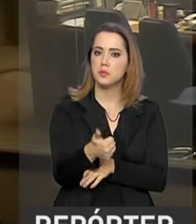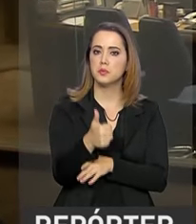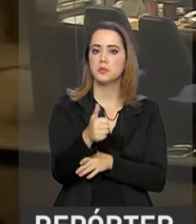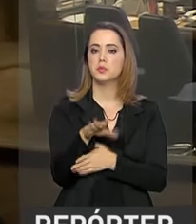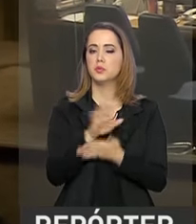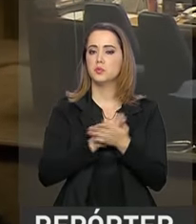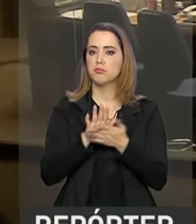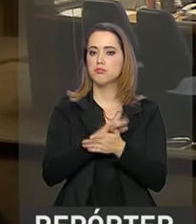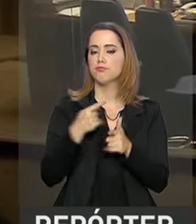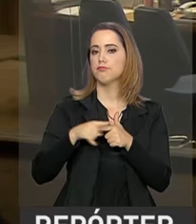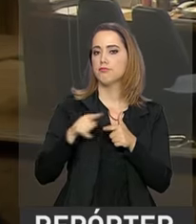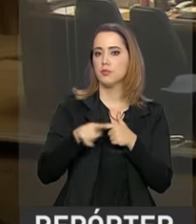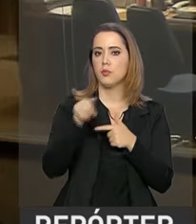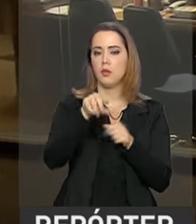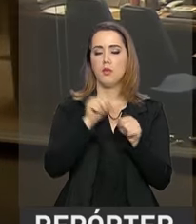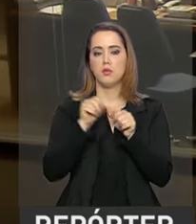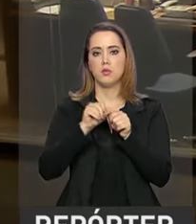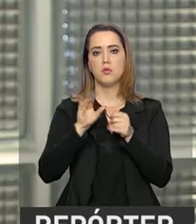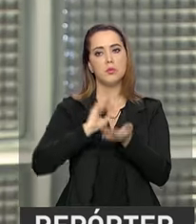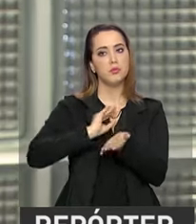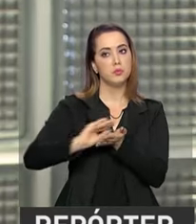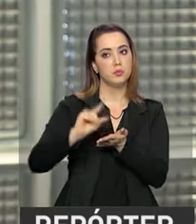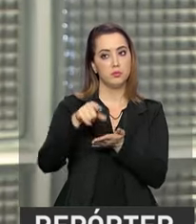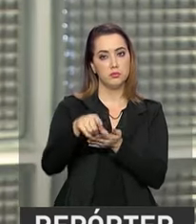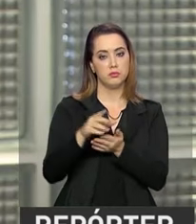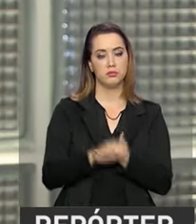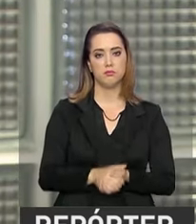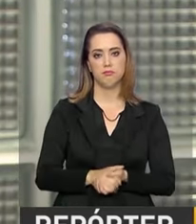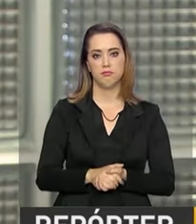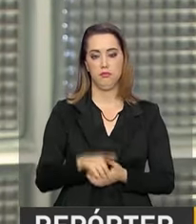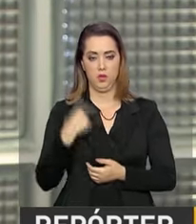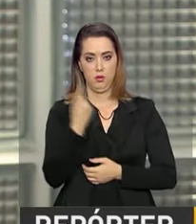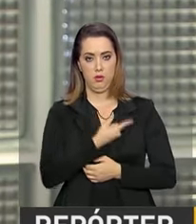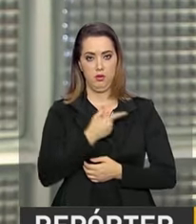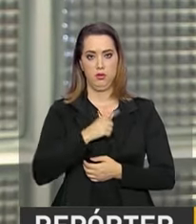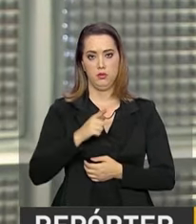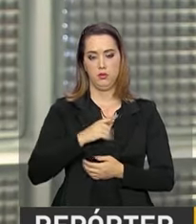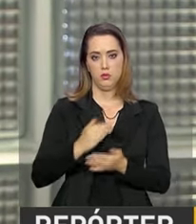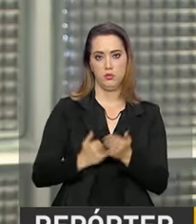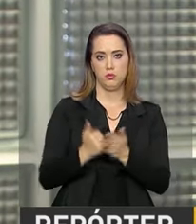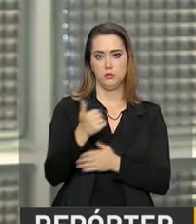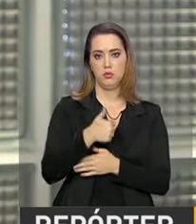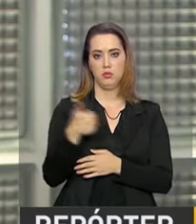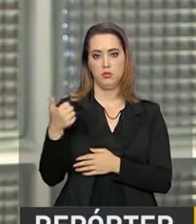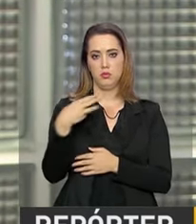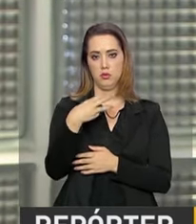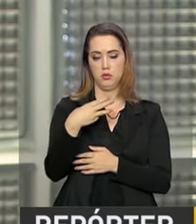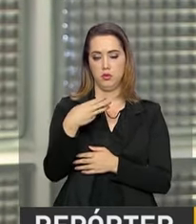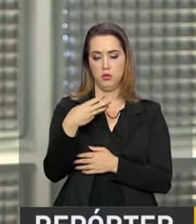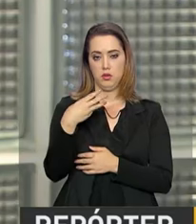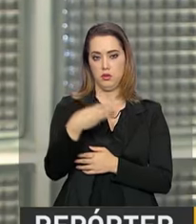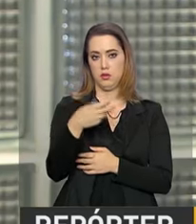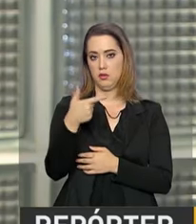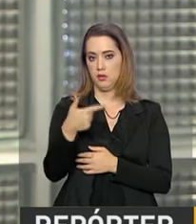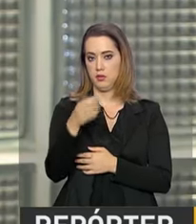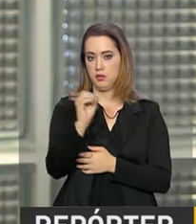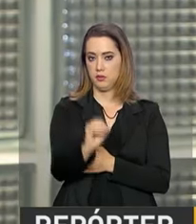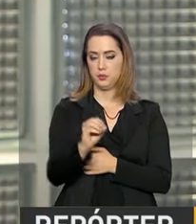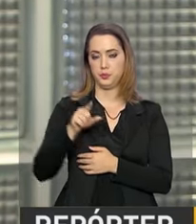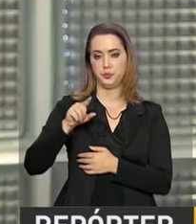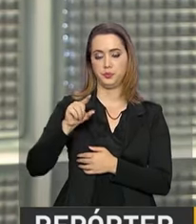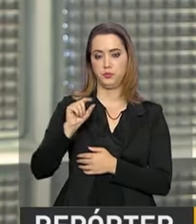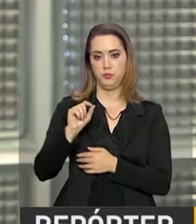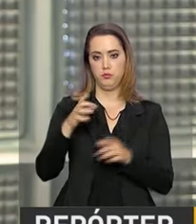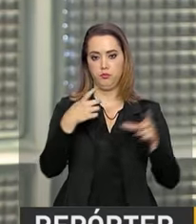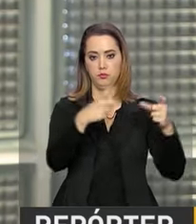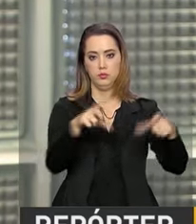risco foram feitos investimentos nós tivemos mais de 320 infra estruturas instaladas apenas nos locais